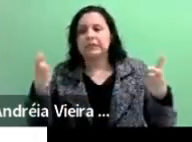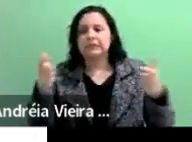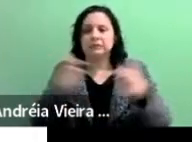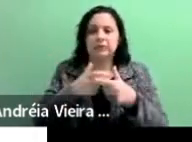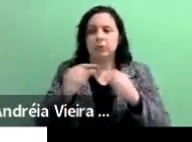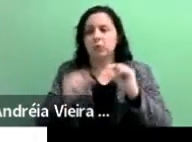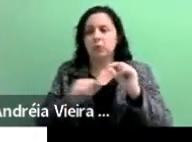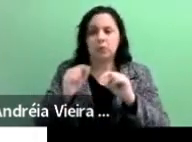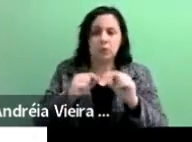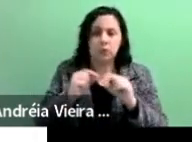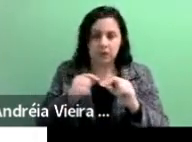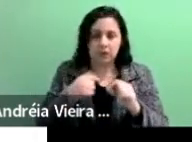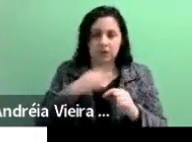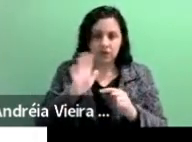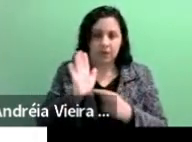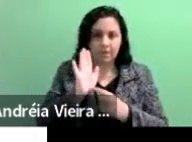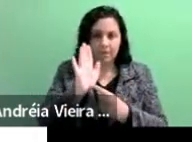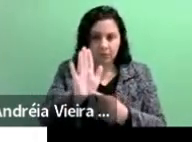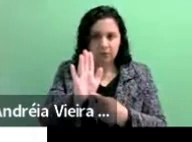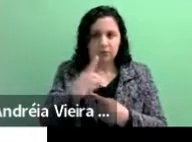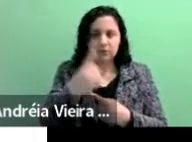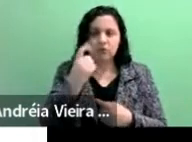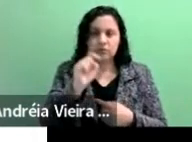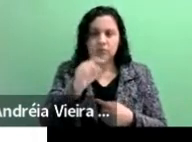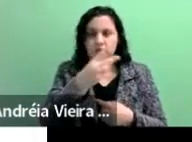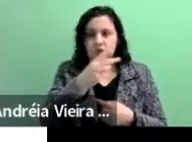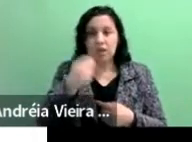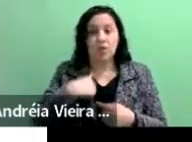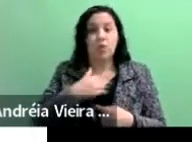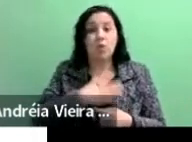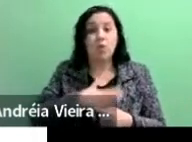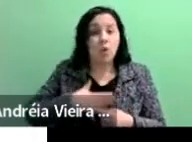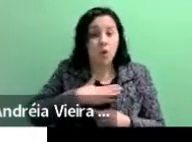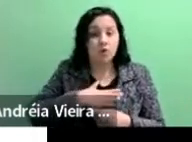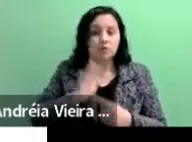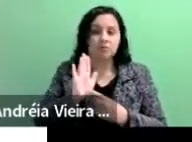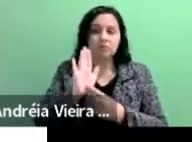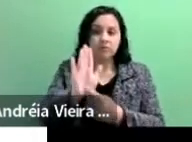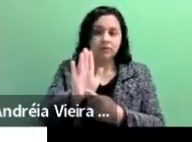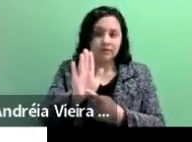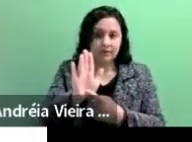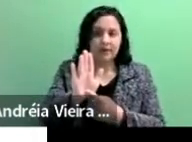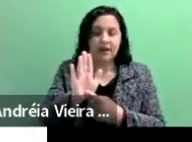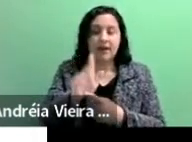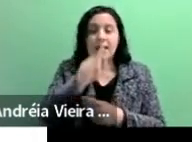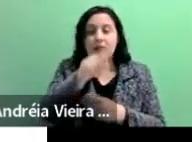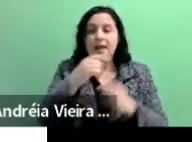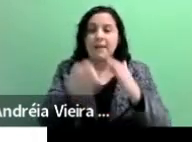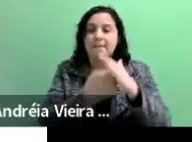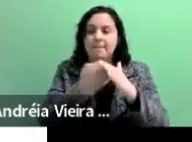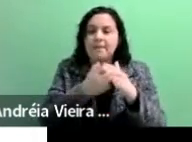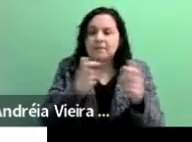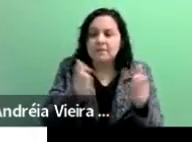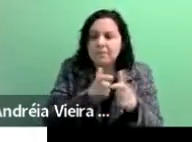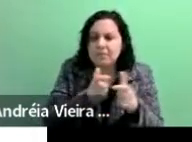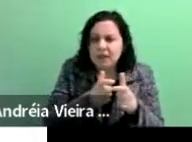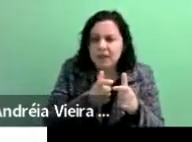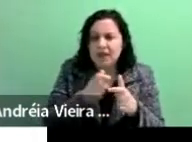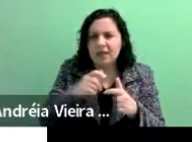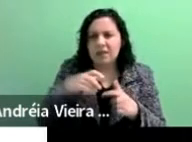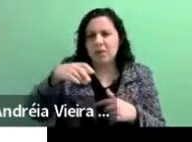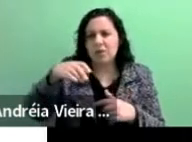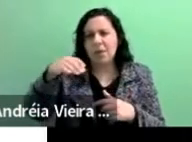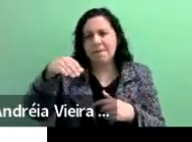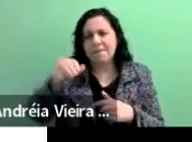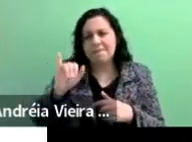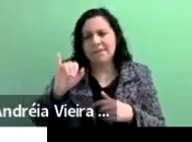1.200 empresas que eu mostrei, eu gosto de mostrar esse número, a maior parte são micro e pequenas empresas, eu sei que boa parte dos